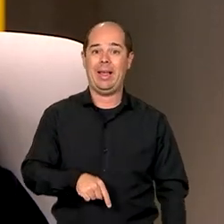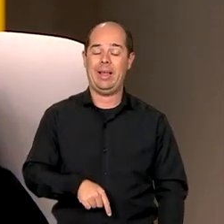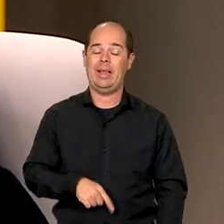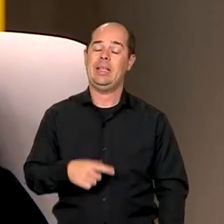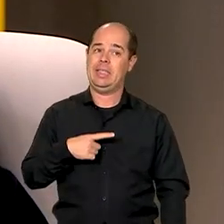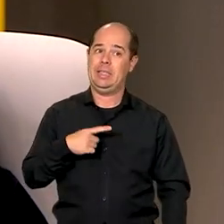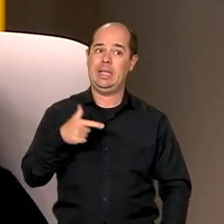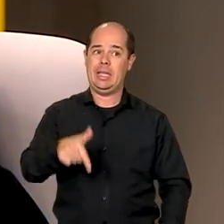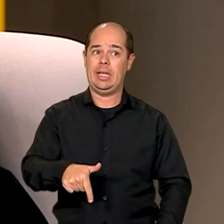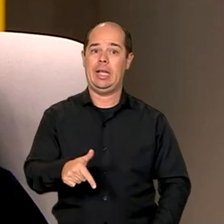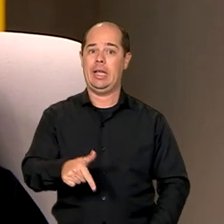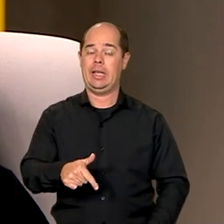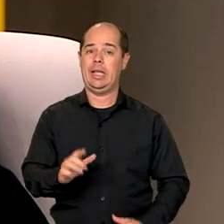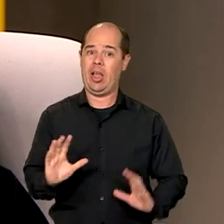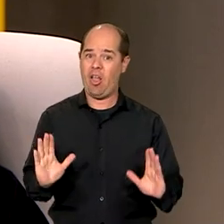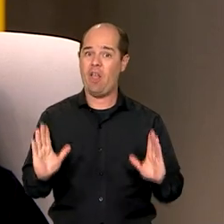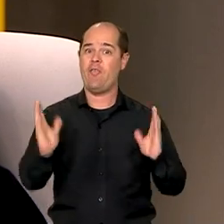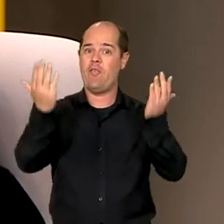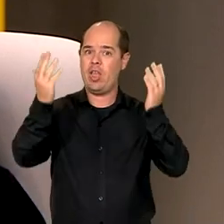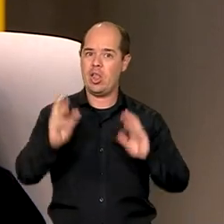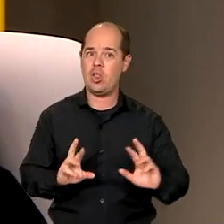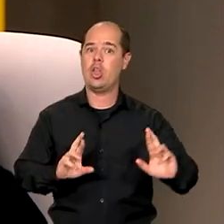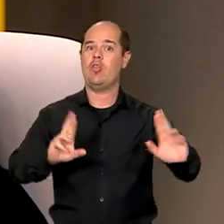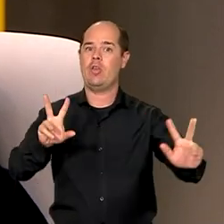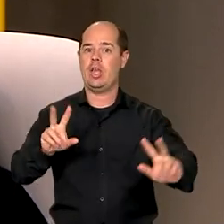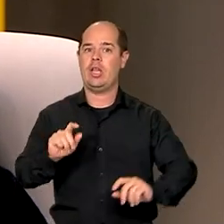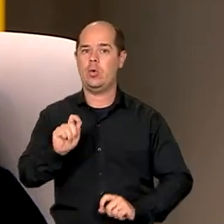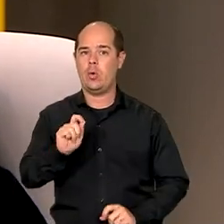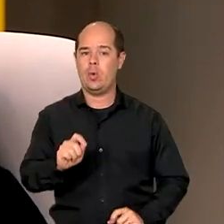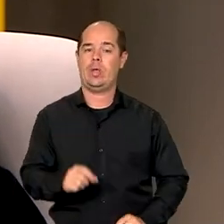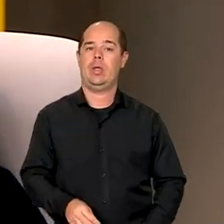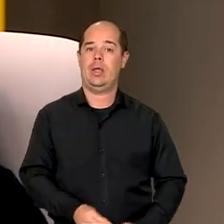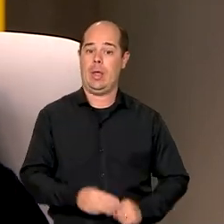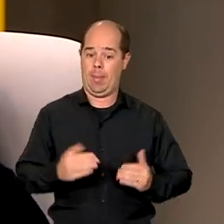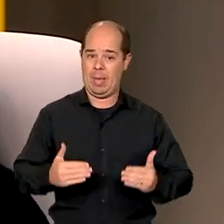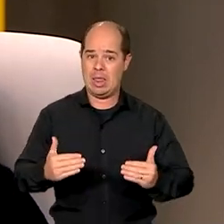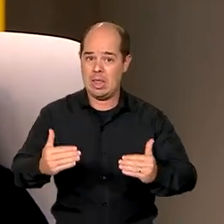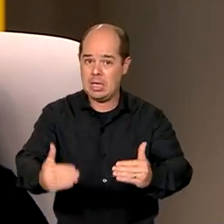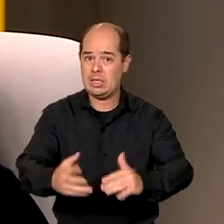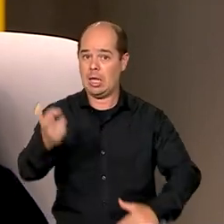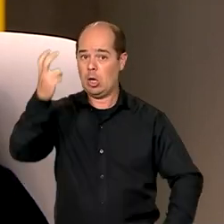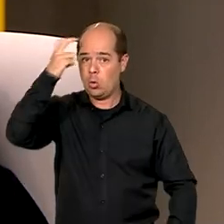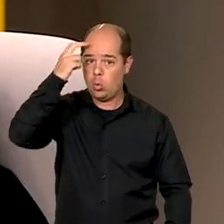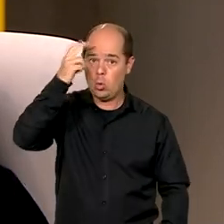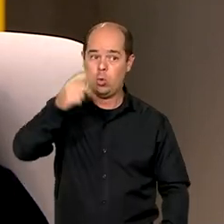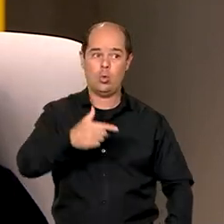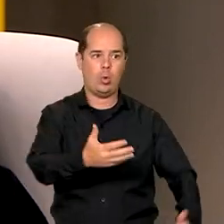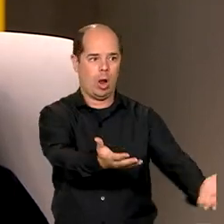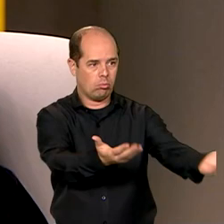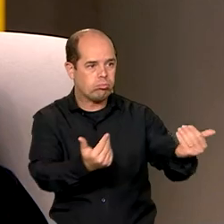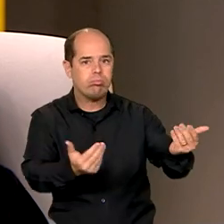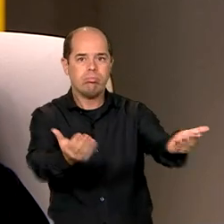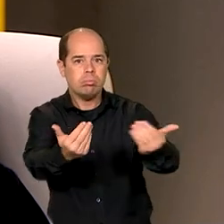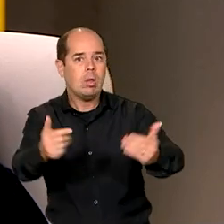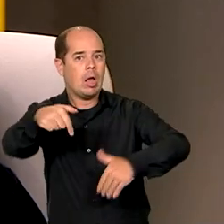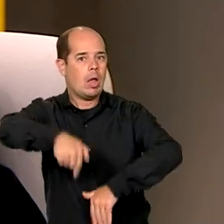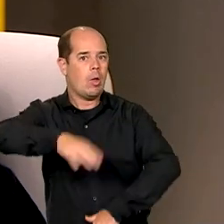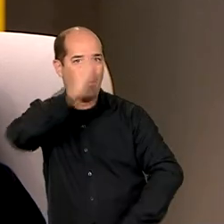dessa edição. Nós estamos trazendo, o Ministério da Cultura está trazendo para o Brasil grandes compradores de produtos